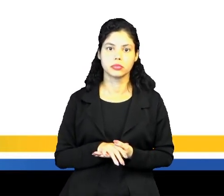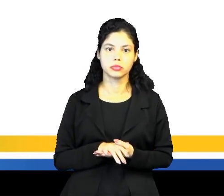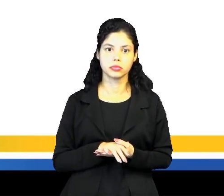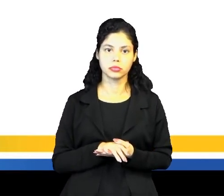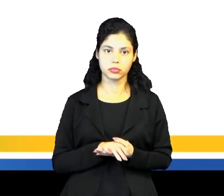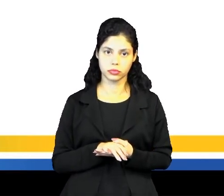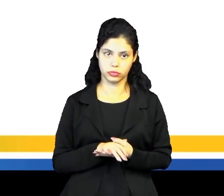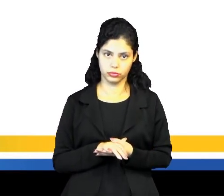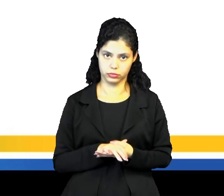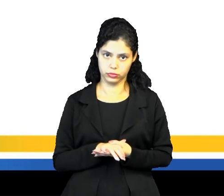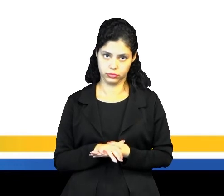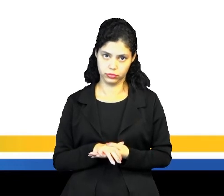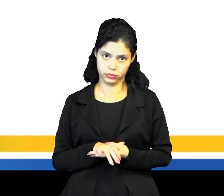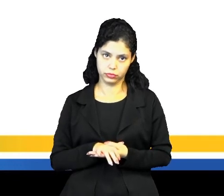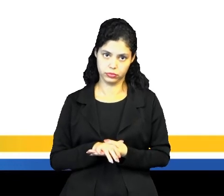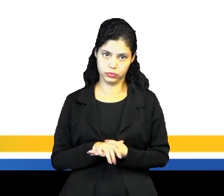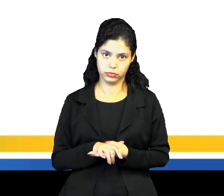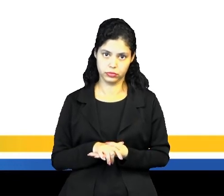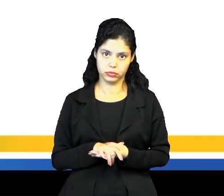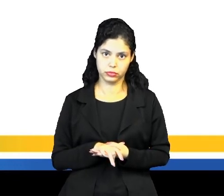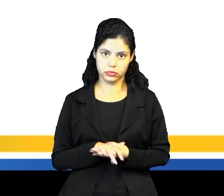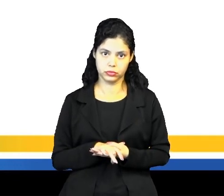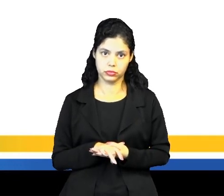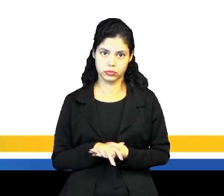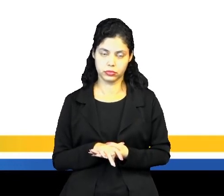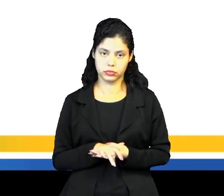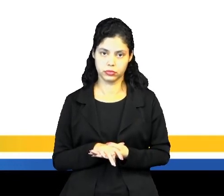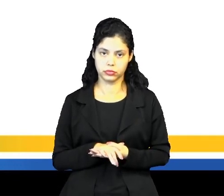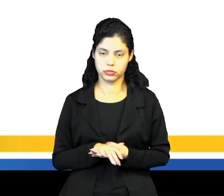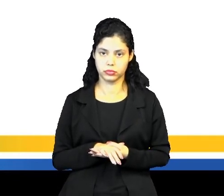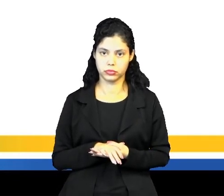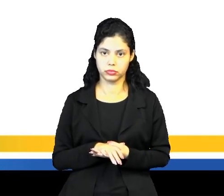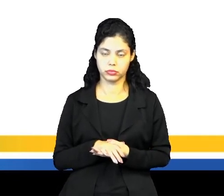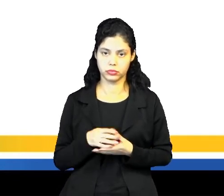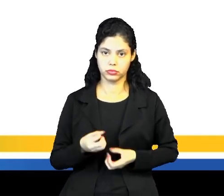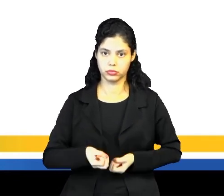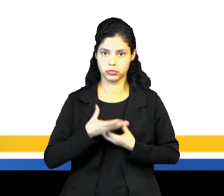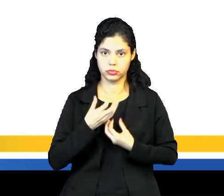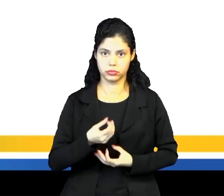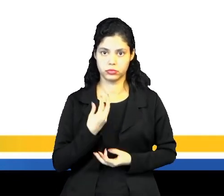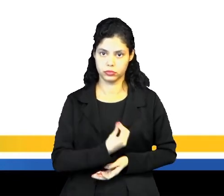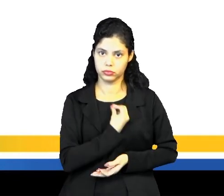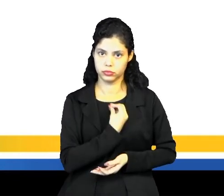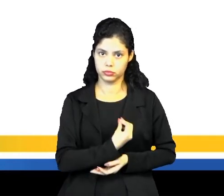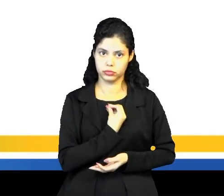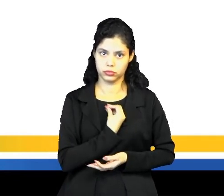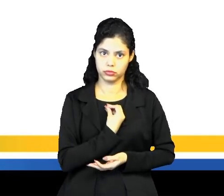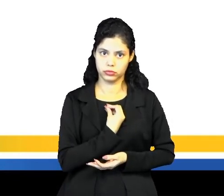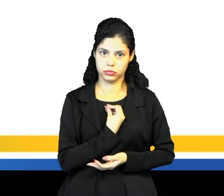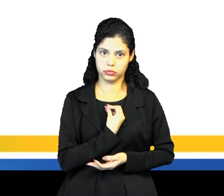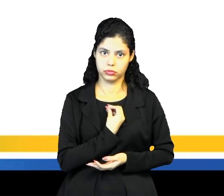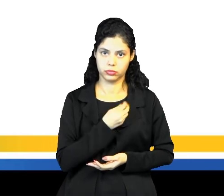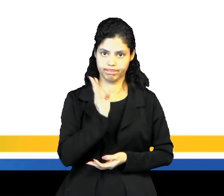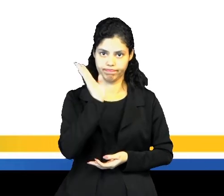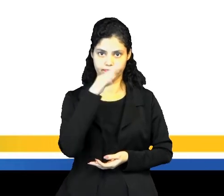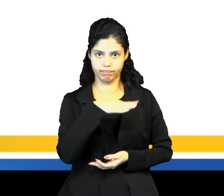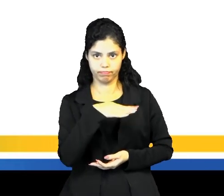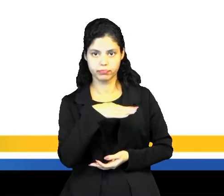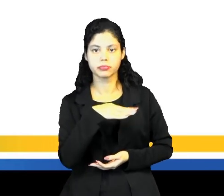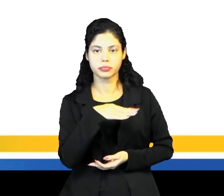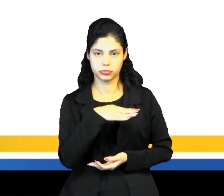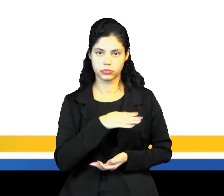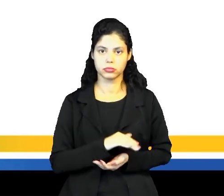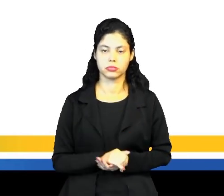maldição e tonto de capirote, né? Então ele diz que poeta na vida dele é um poeta por maldição, né?